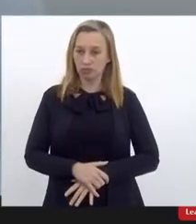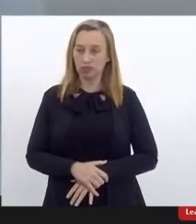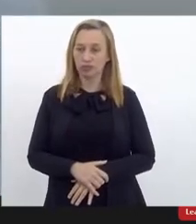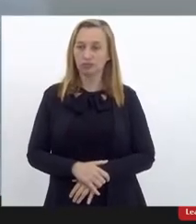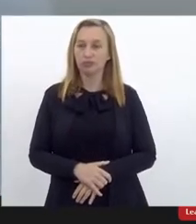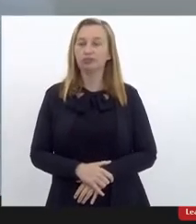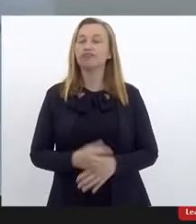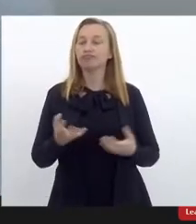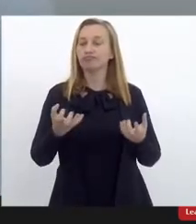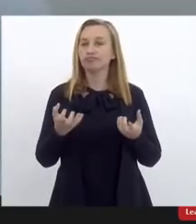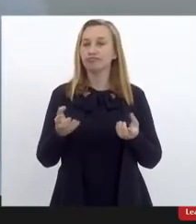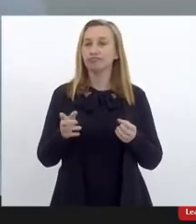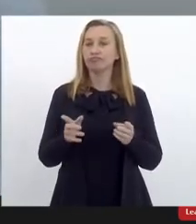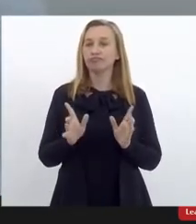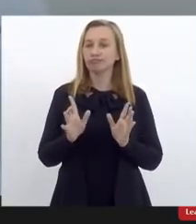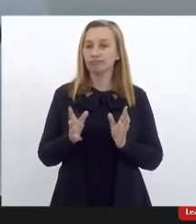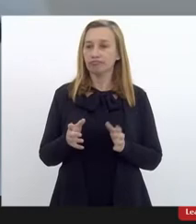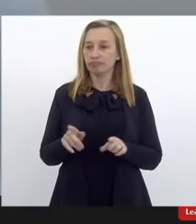E